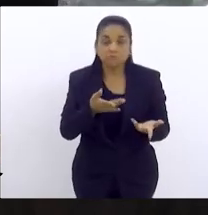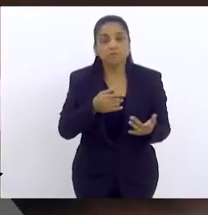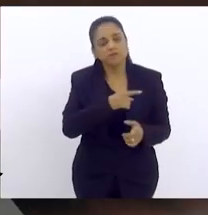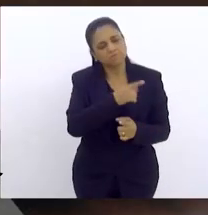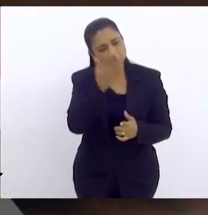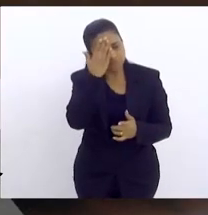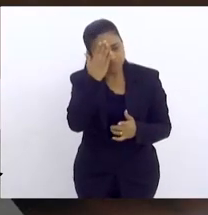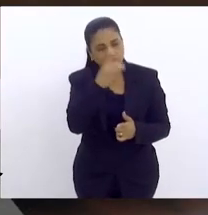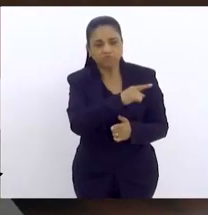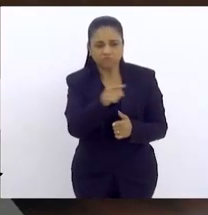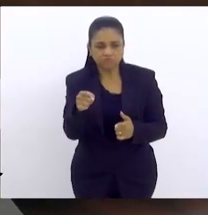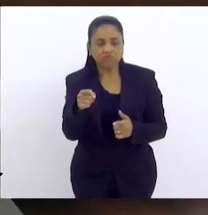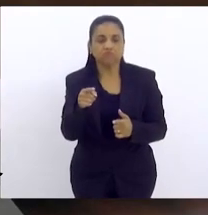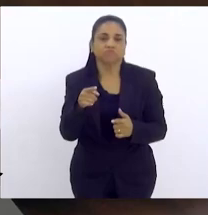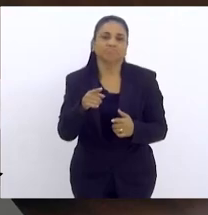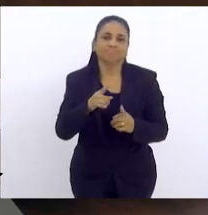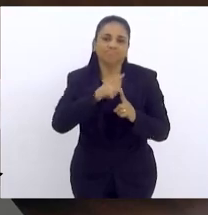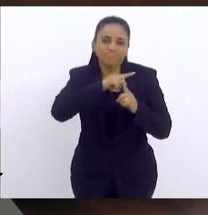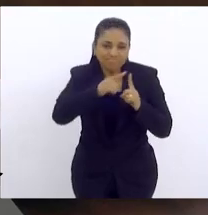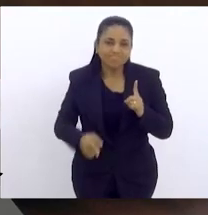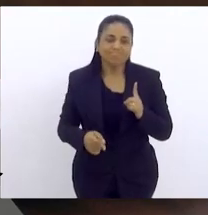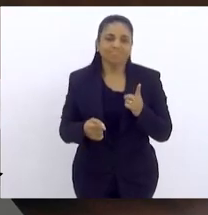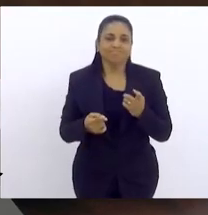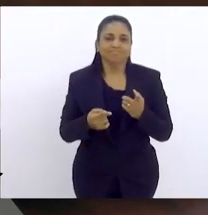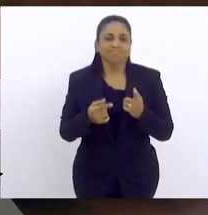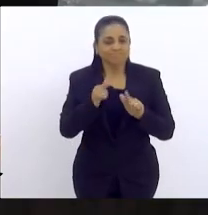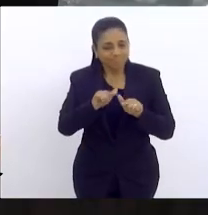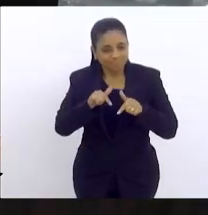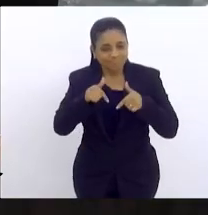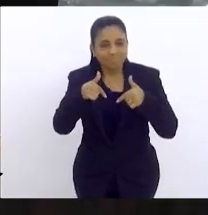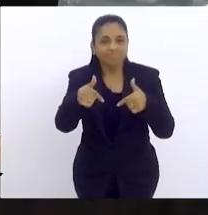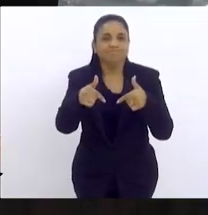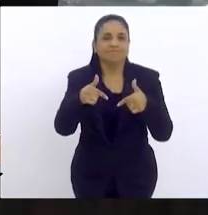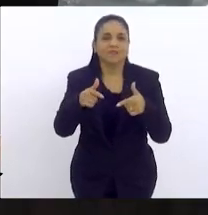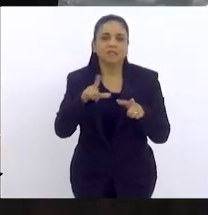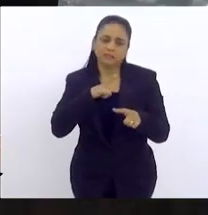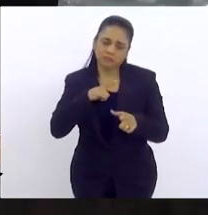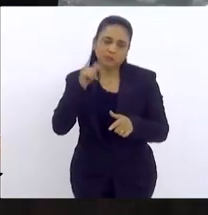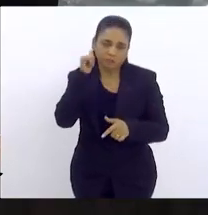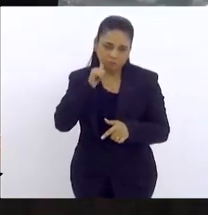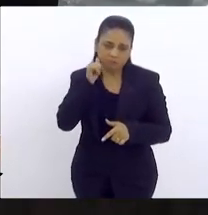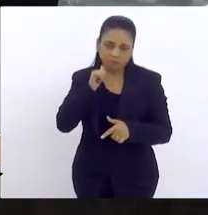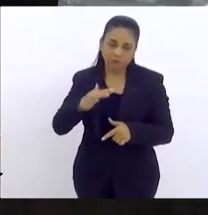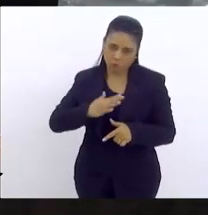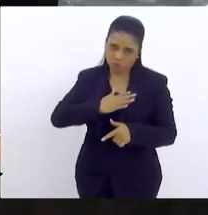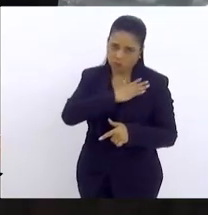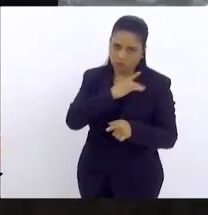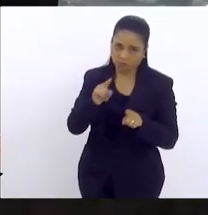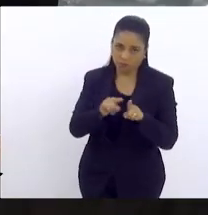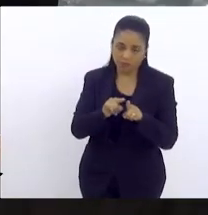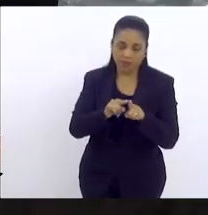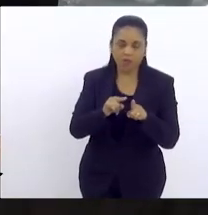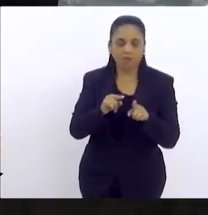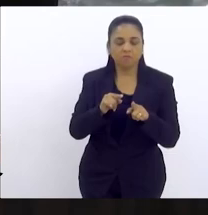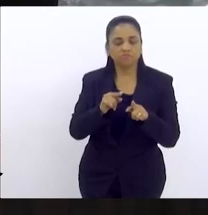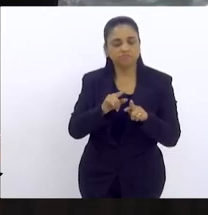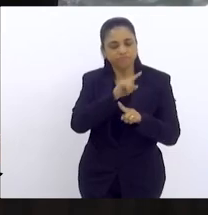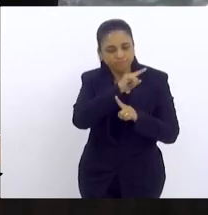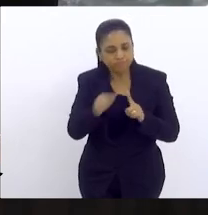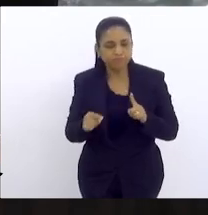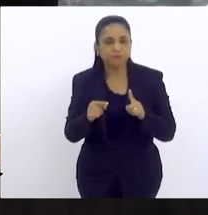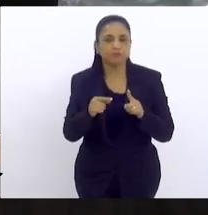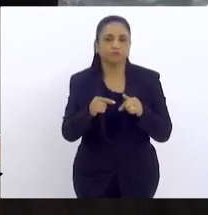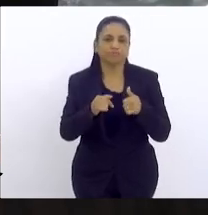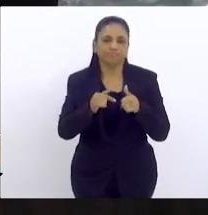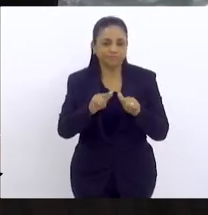muito impedidos senhores e senhora Tenente Coronel aqui vocês estão impedido muitas das vezes poder atuar e fazer acontecer